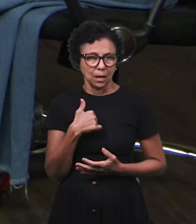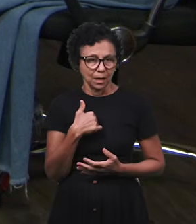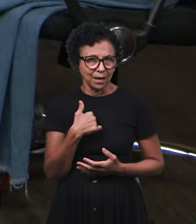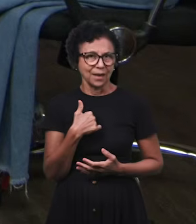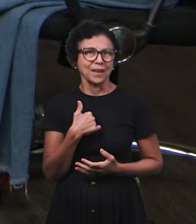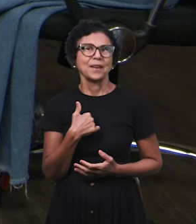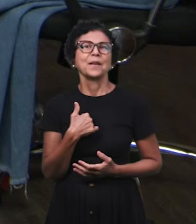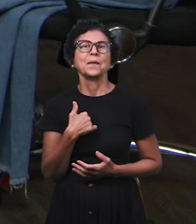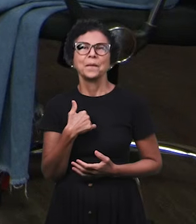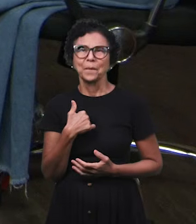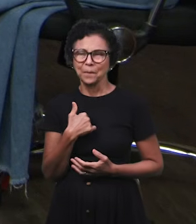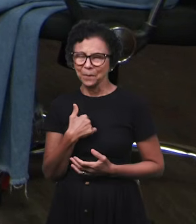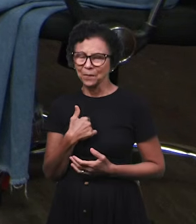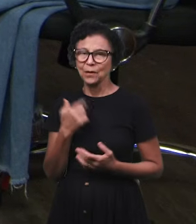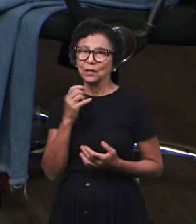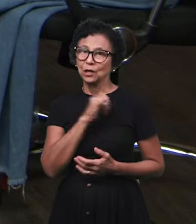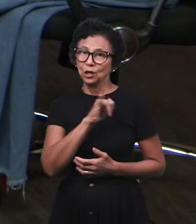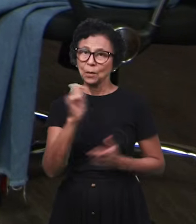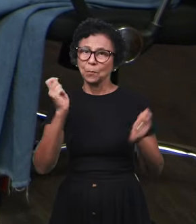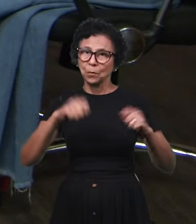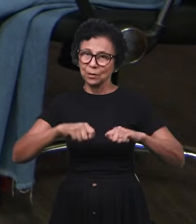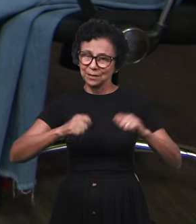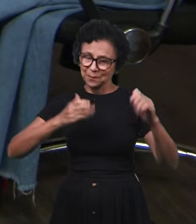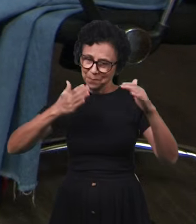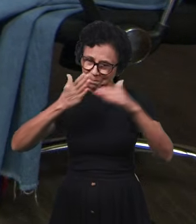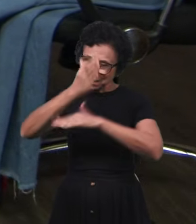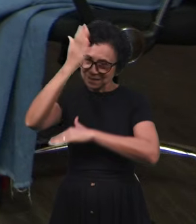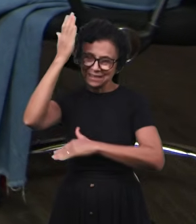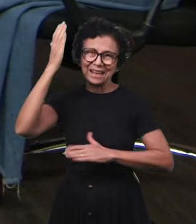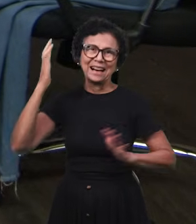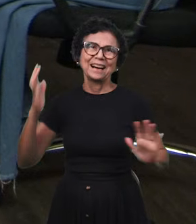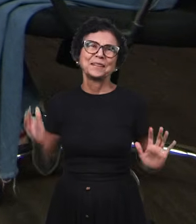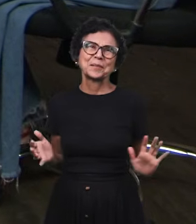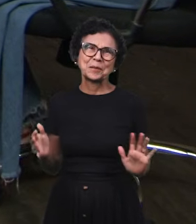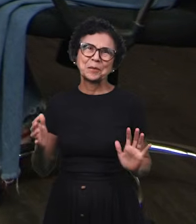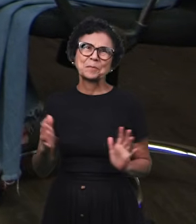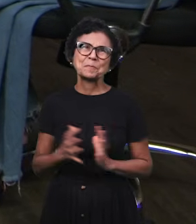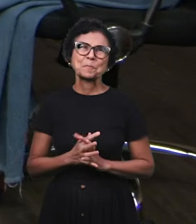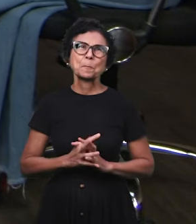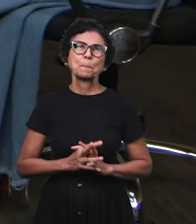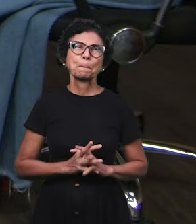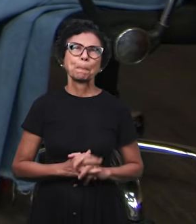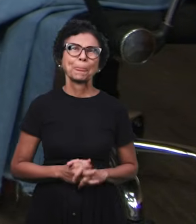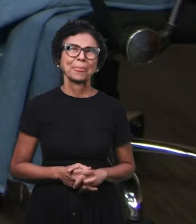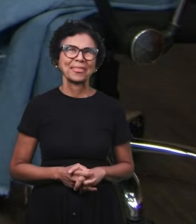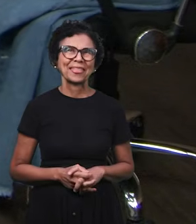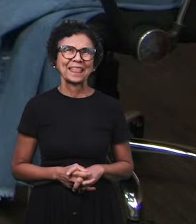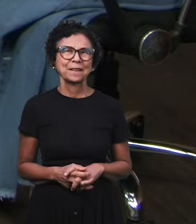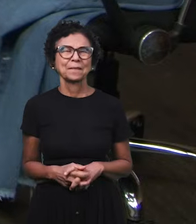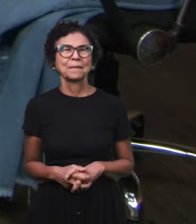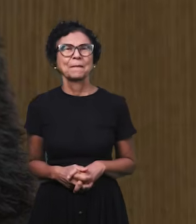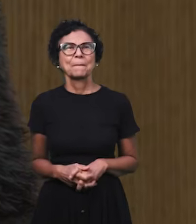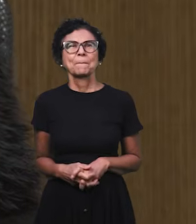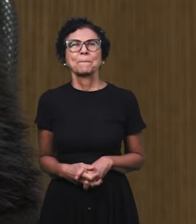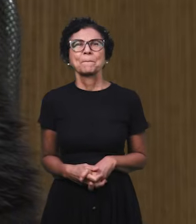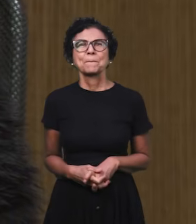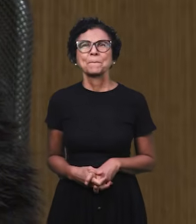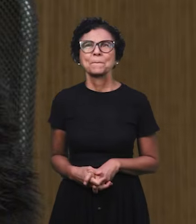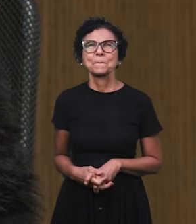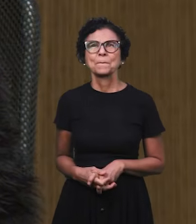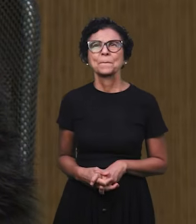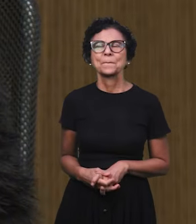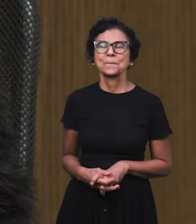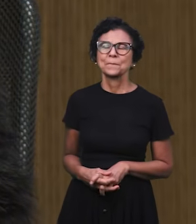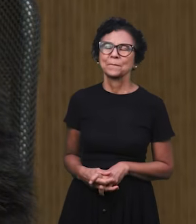possível reprovar e é possível passar com a nota máxima. É importante também não se comparar também, né? De jeito nenhum. Com um amigo, com um jovem, porque